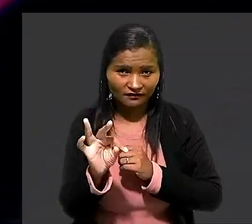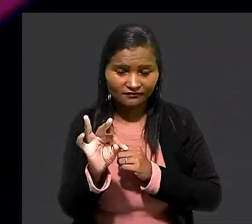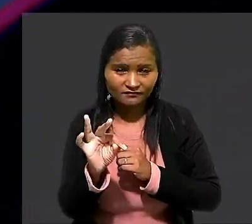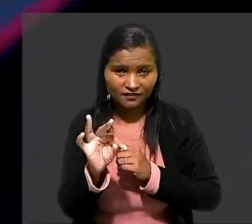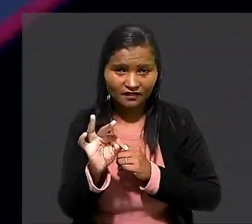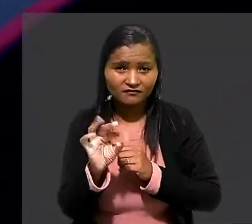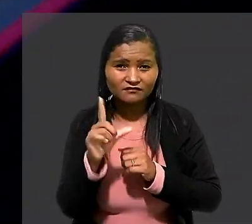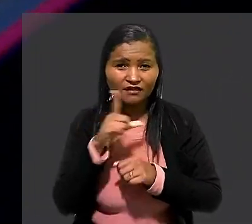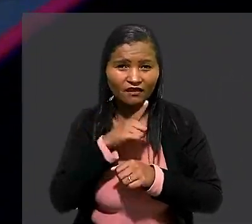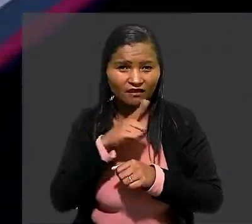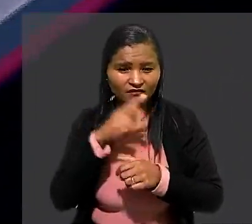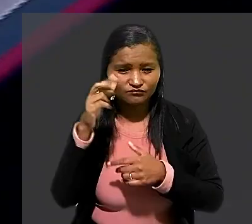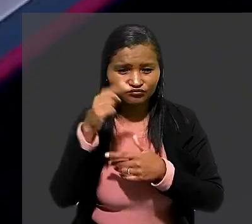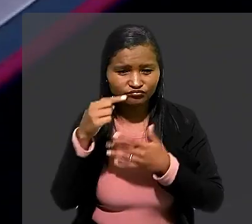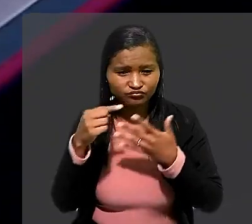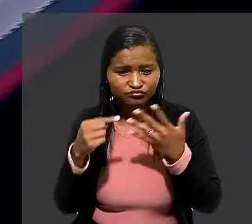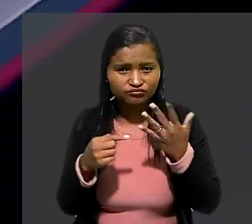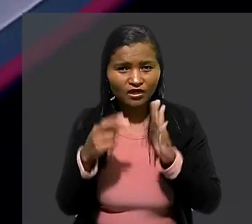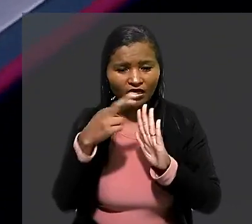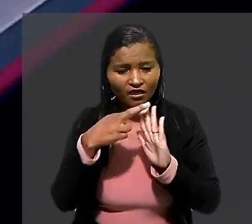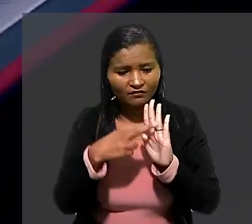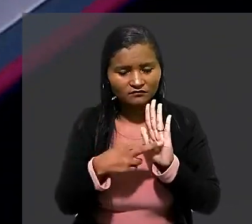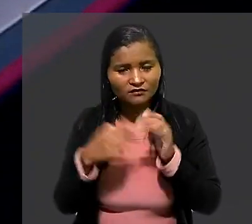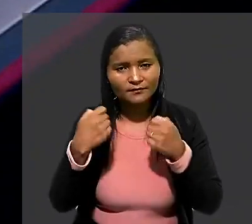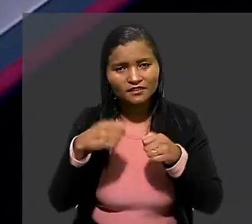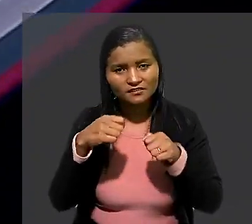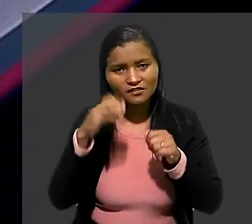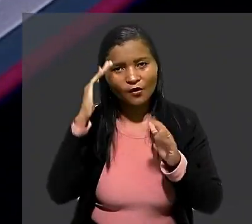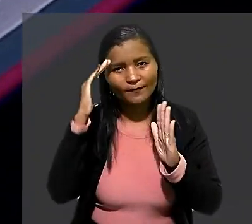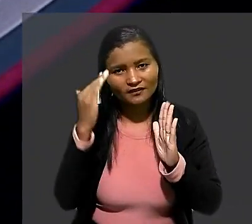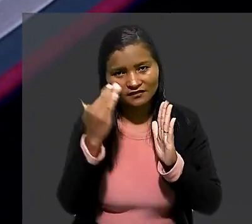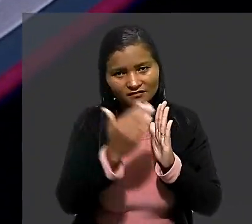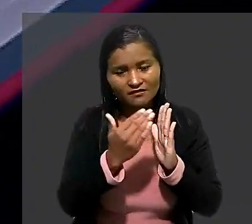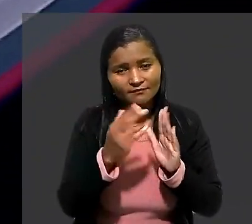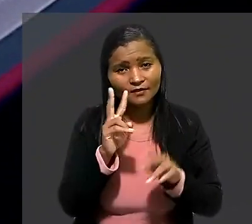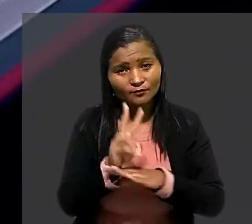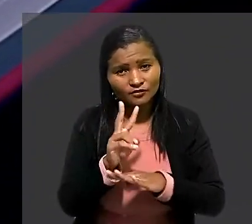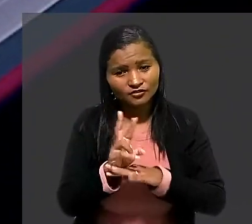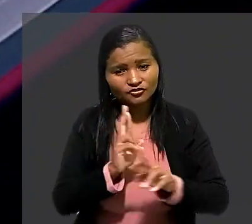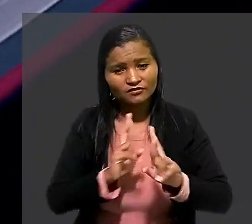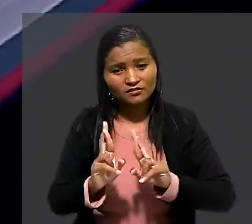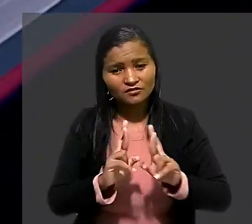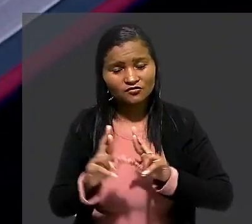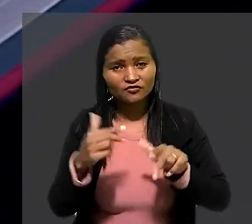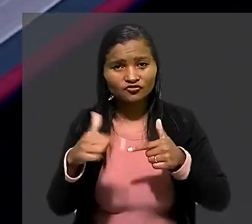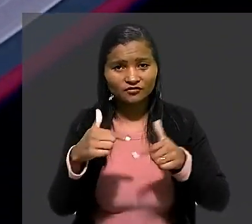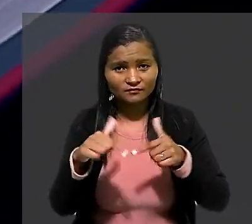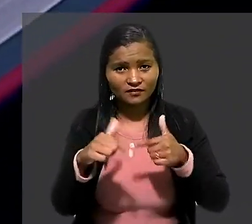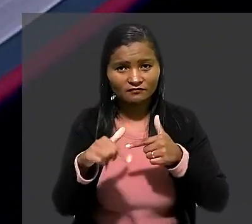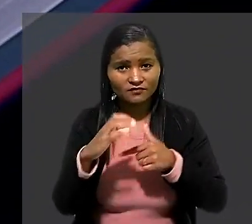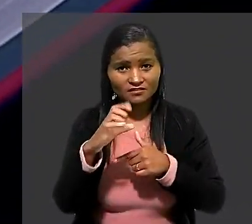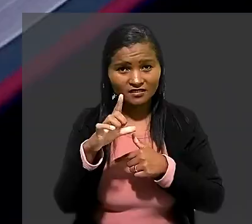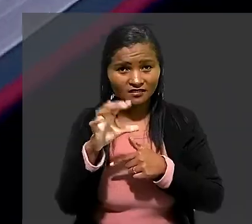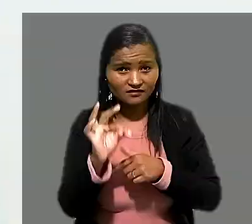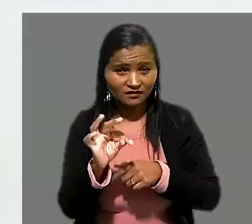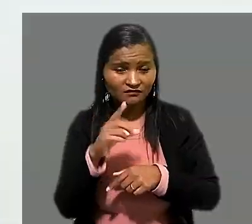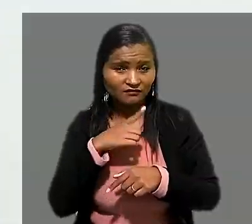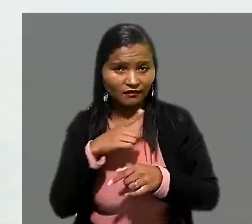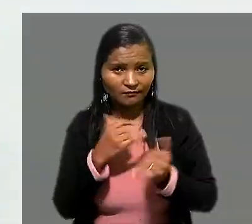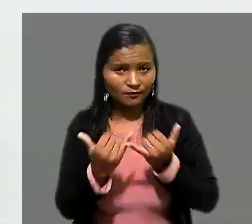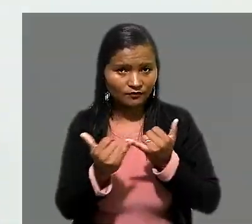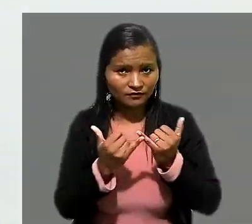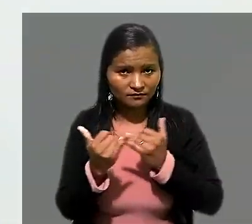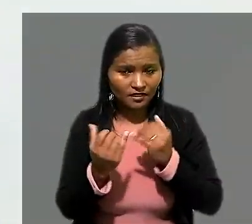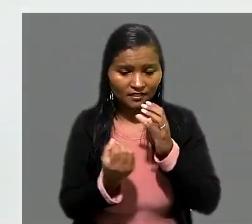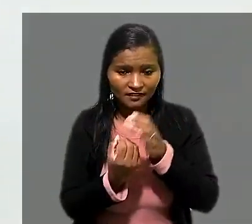A consolidação das leis do trabalho reúne um conjunto de regras que devem ser seguidas para proteger as relações de trabalho. A